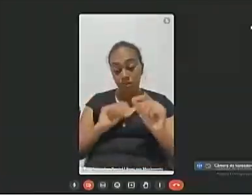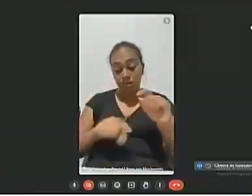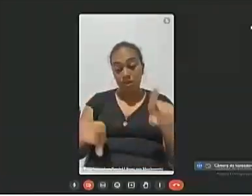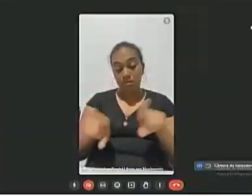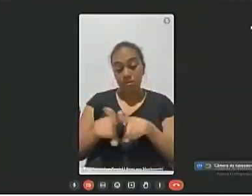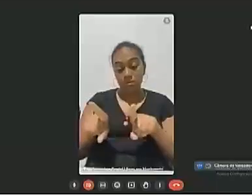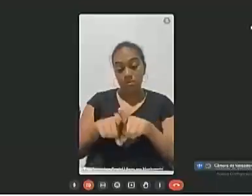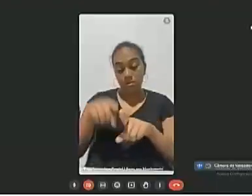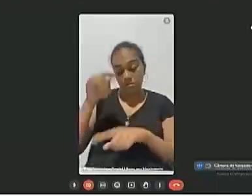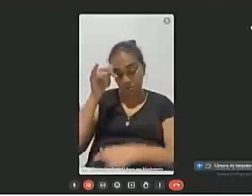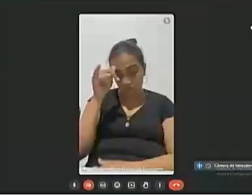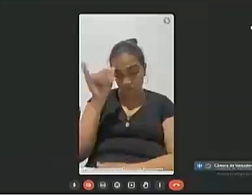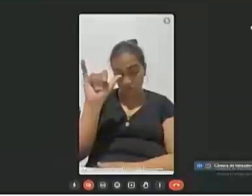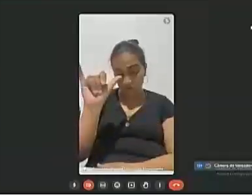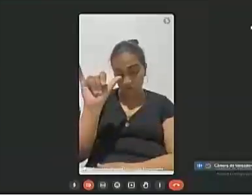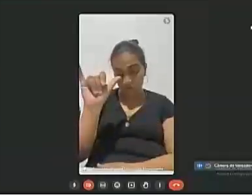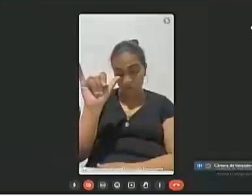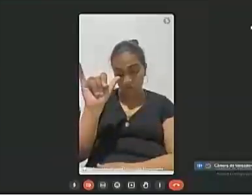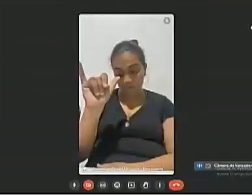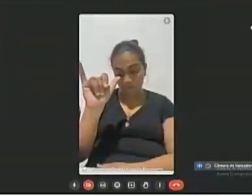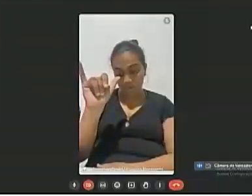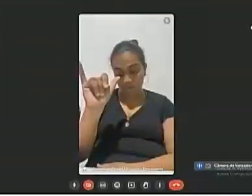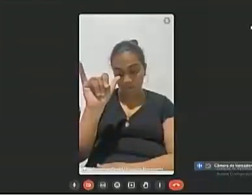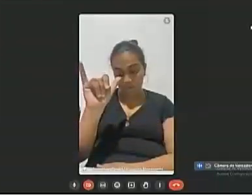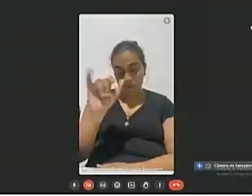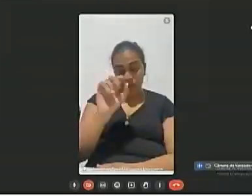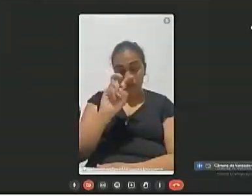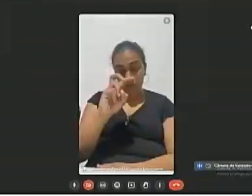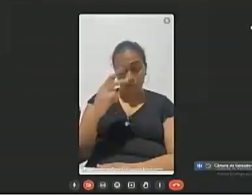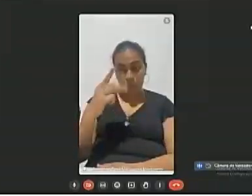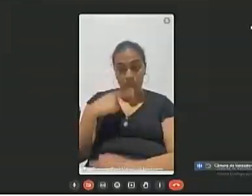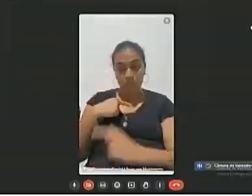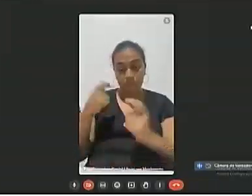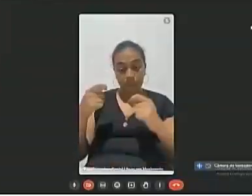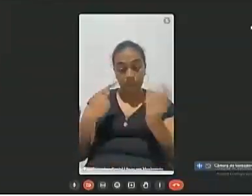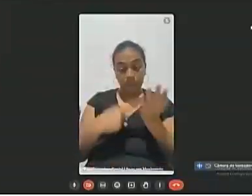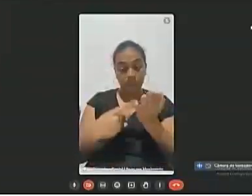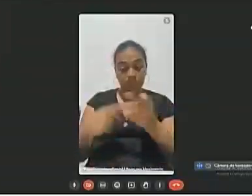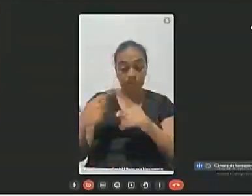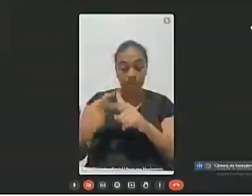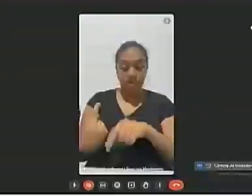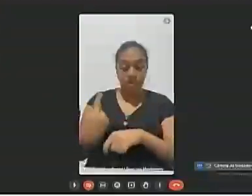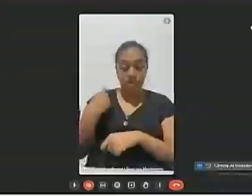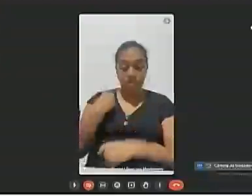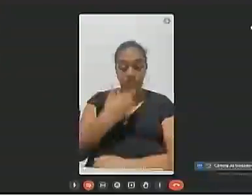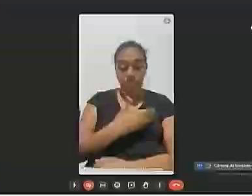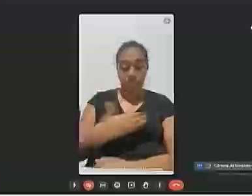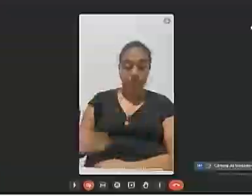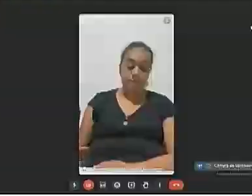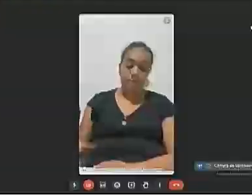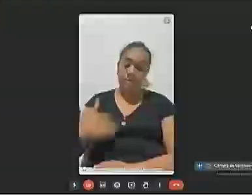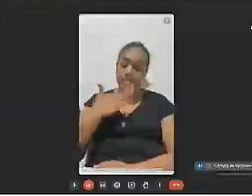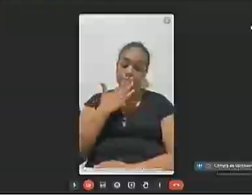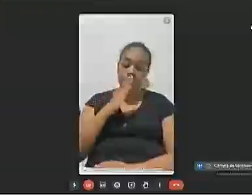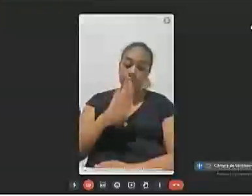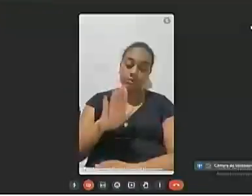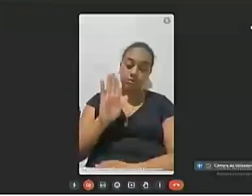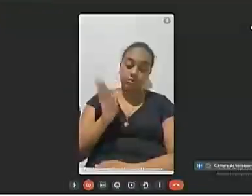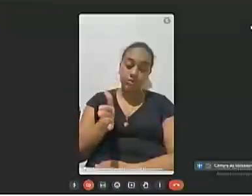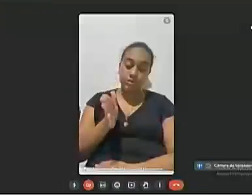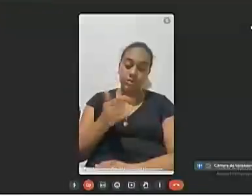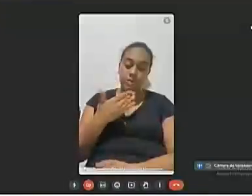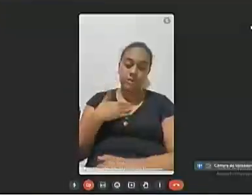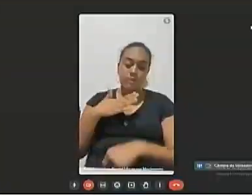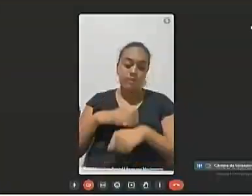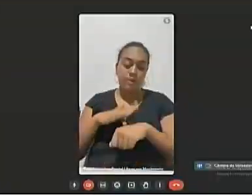evitar o canal passando ao 5.3 e caber nesse orçamento que naquela época o governo federal tinha prometido. Eu vou então fazer